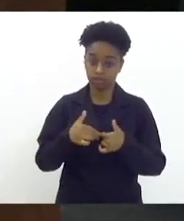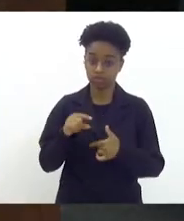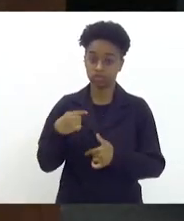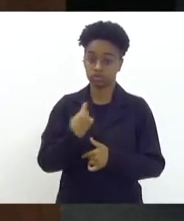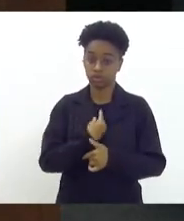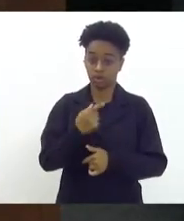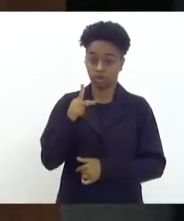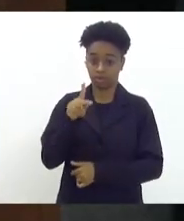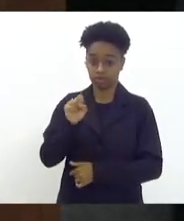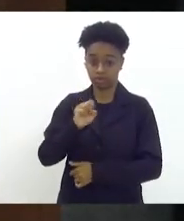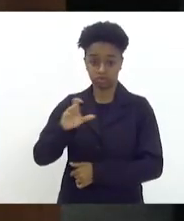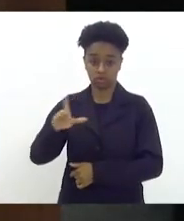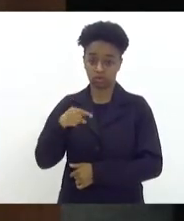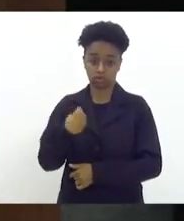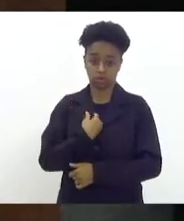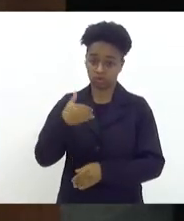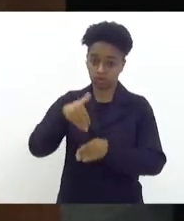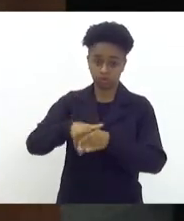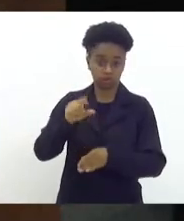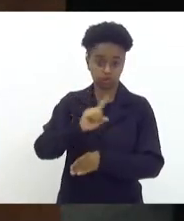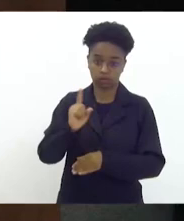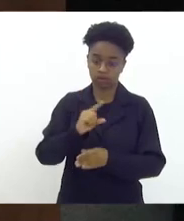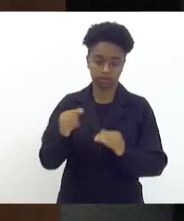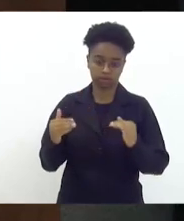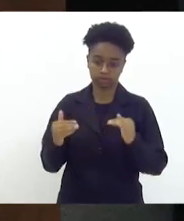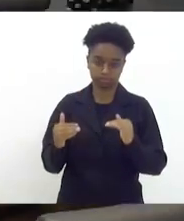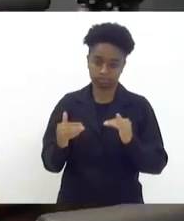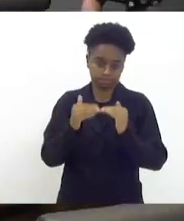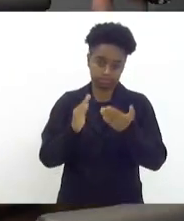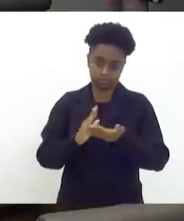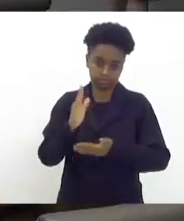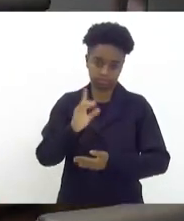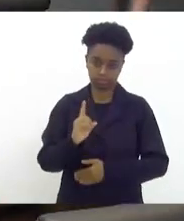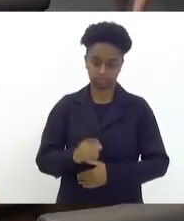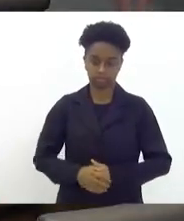do pessoal não vou estar não votar a favorável